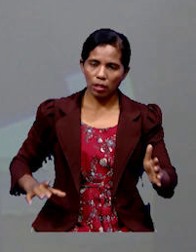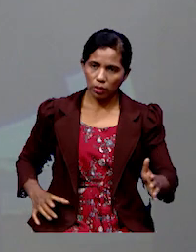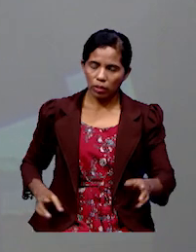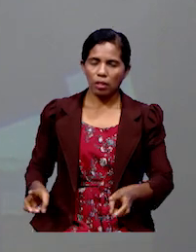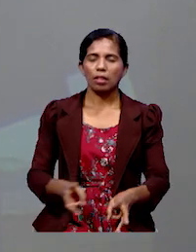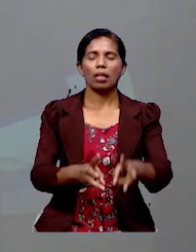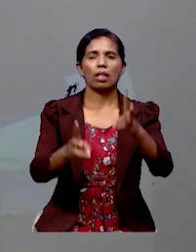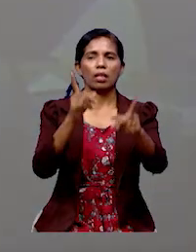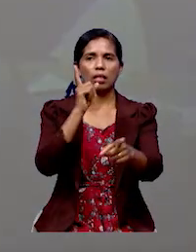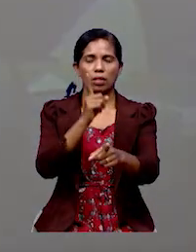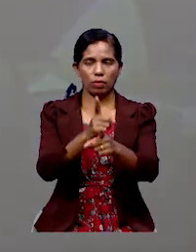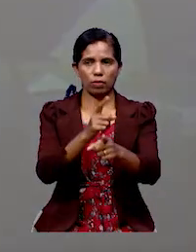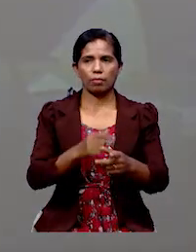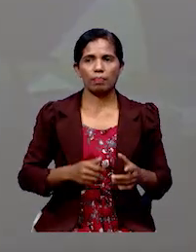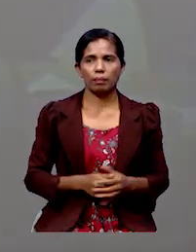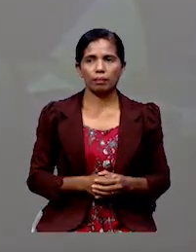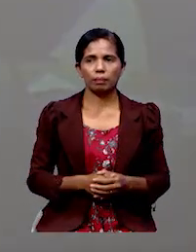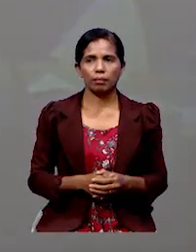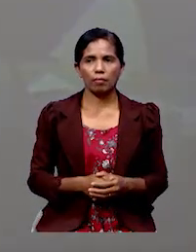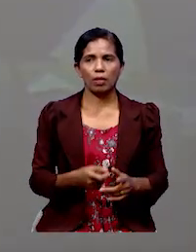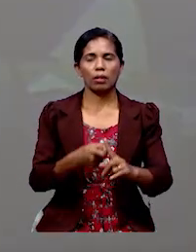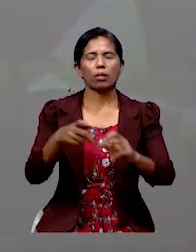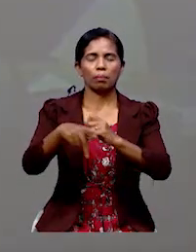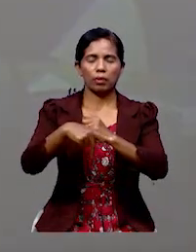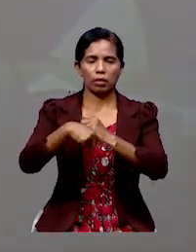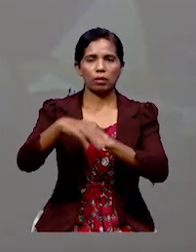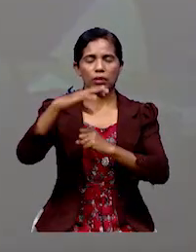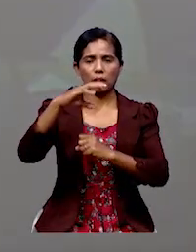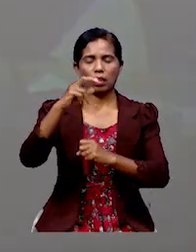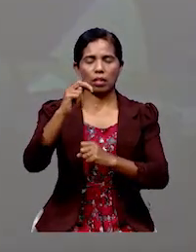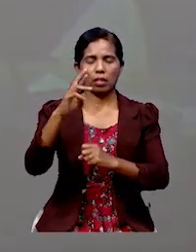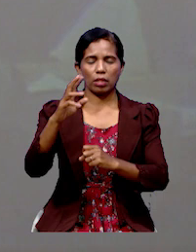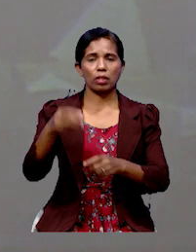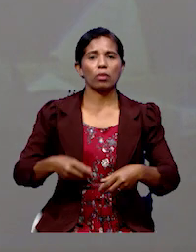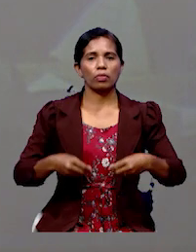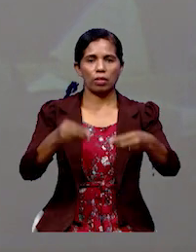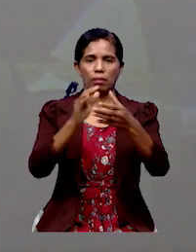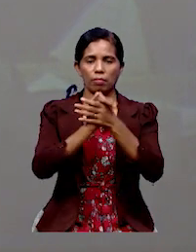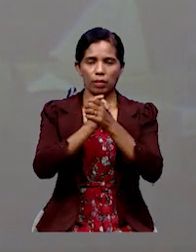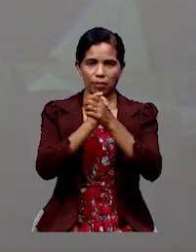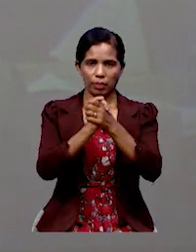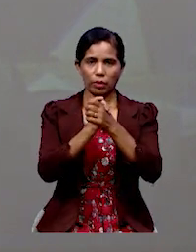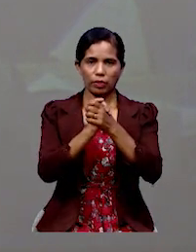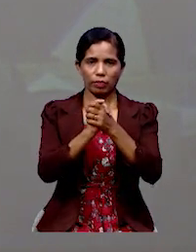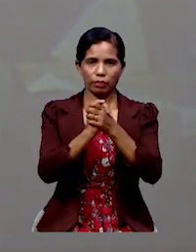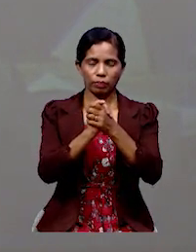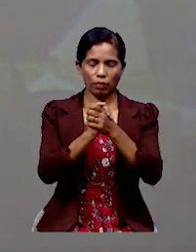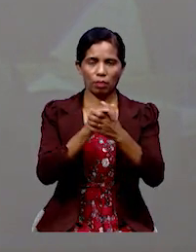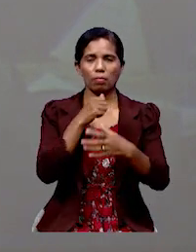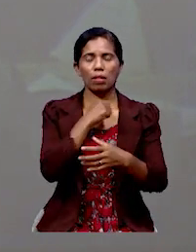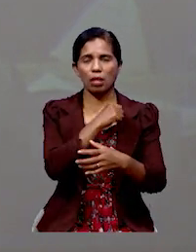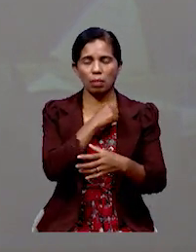los, dia los moris. O militante partido CNT, a tua congratulação ba Dom